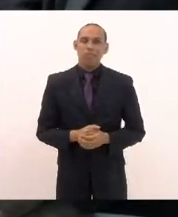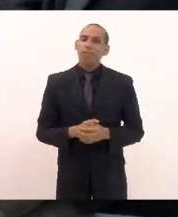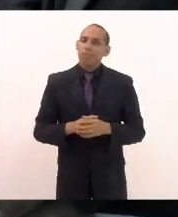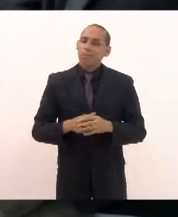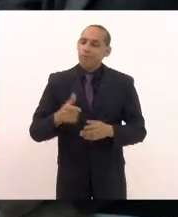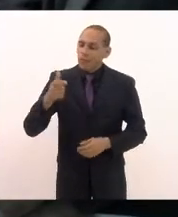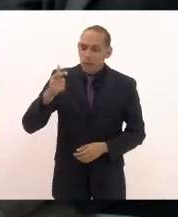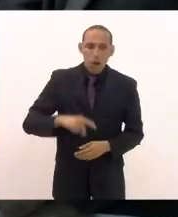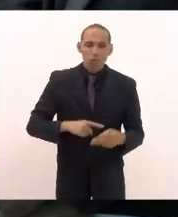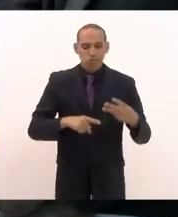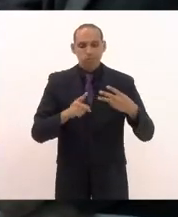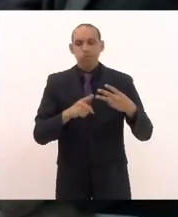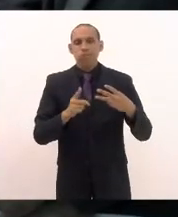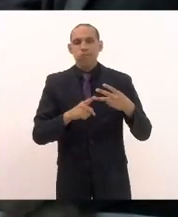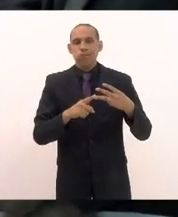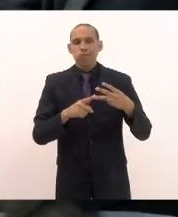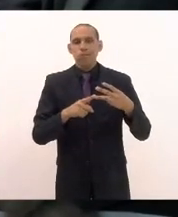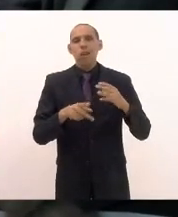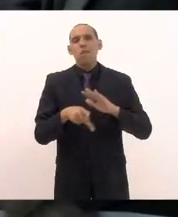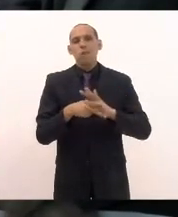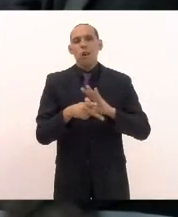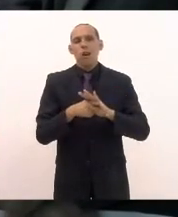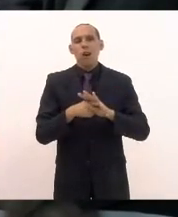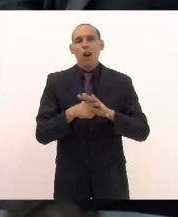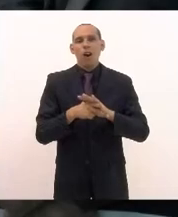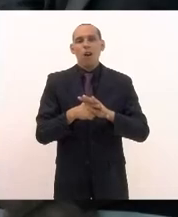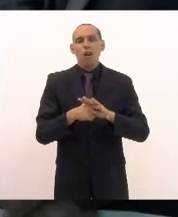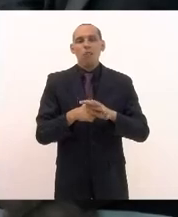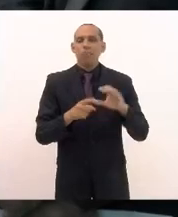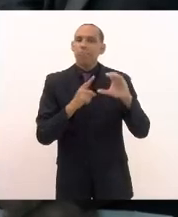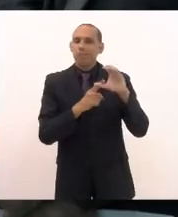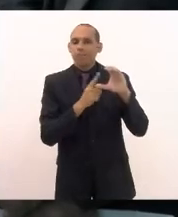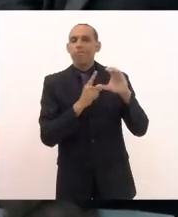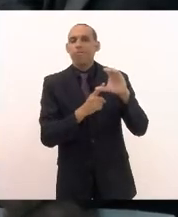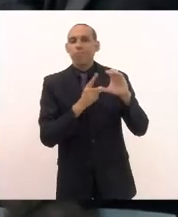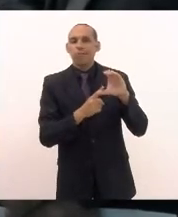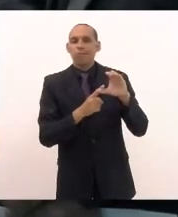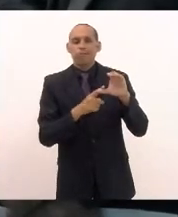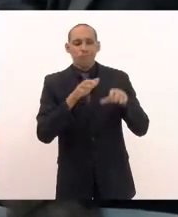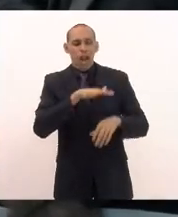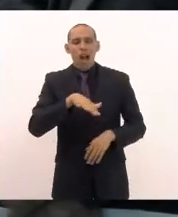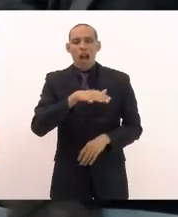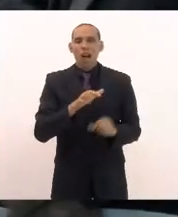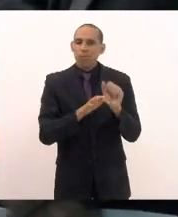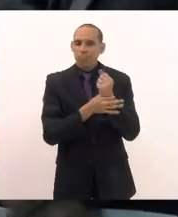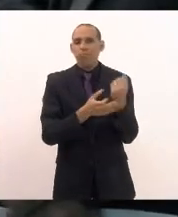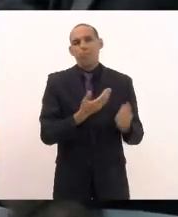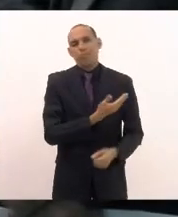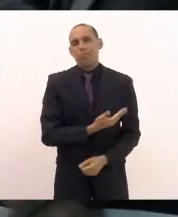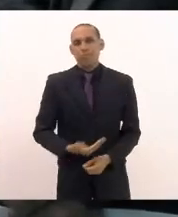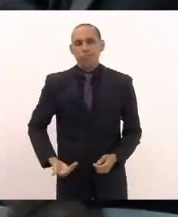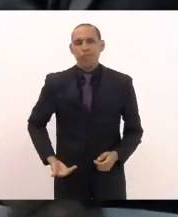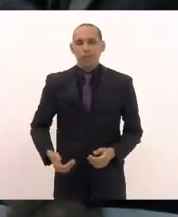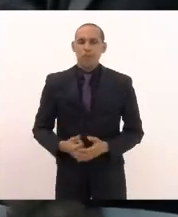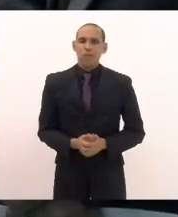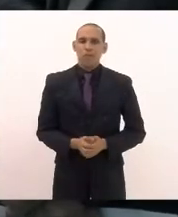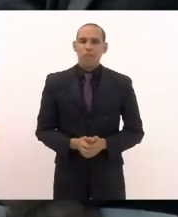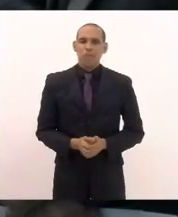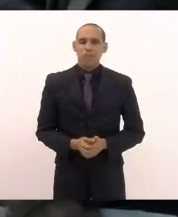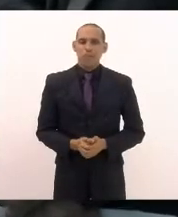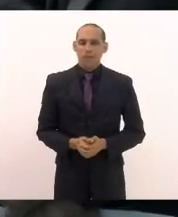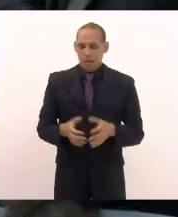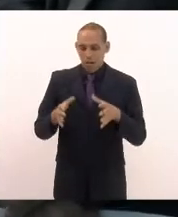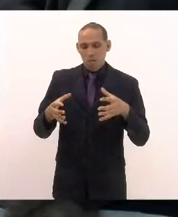Mais um legado de socialistas e comunistas na área de segurança pública. Que o povo